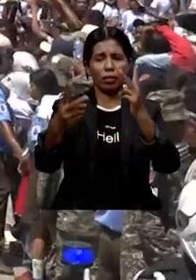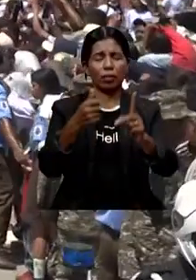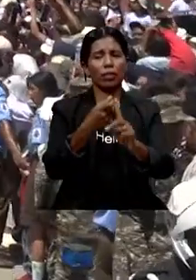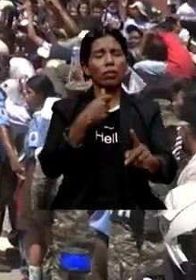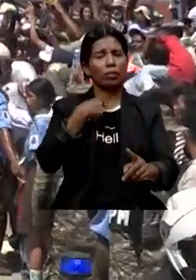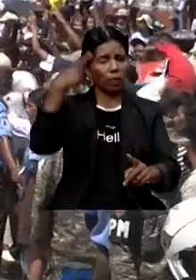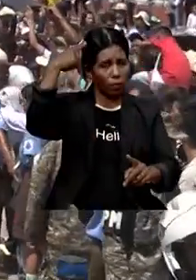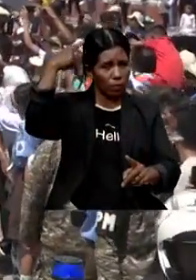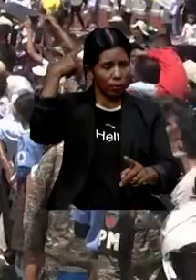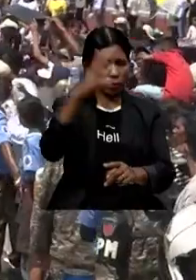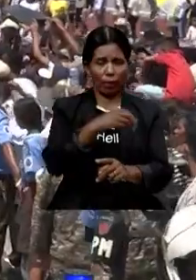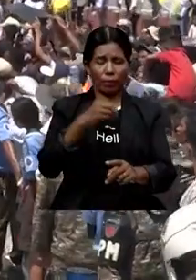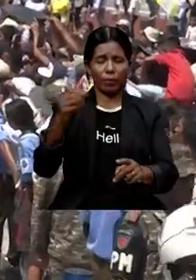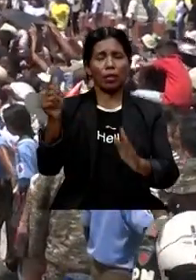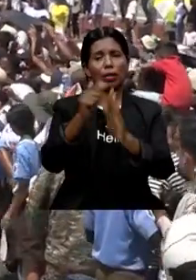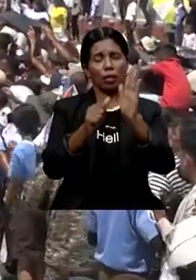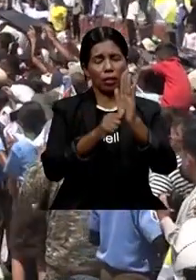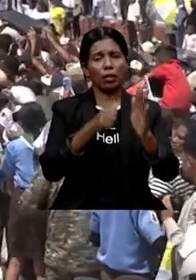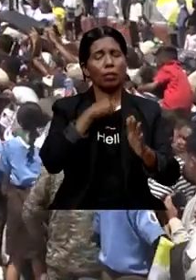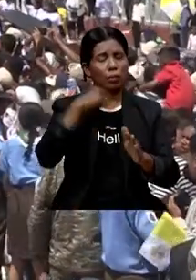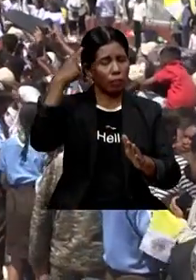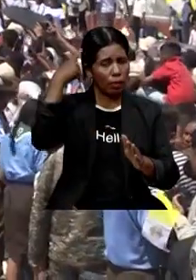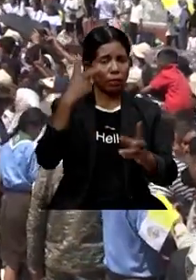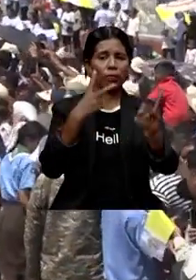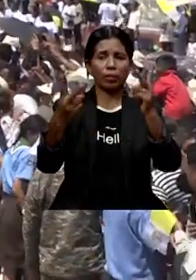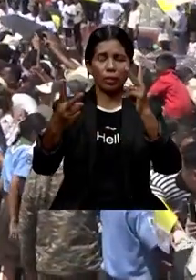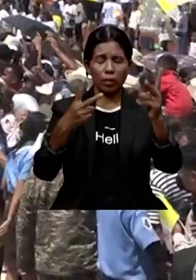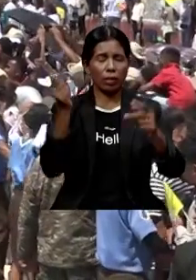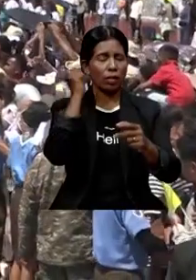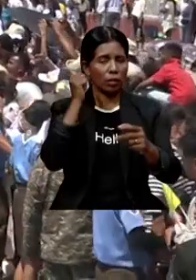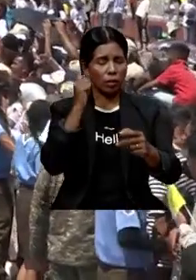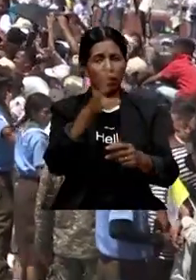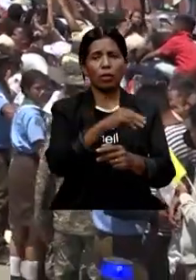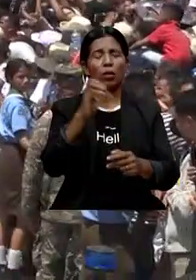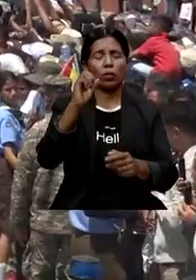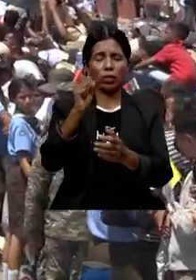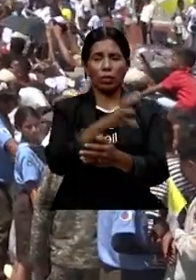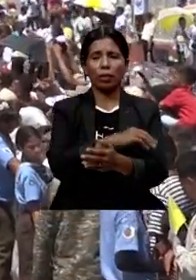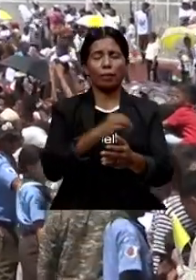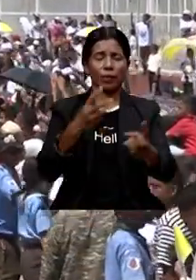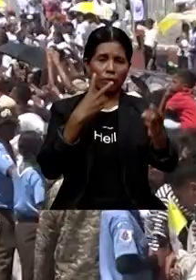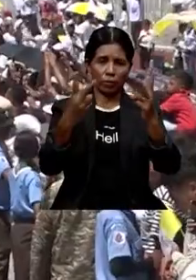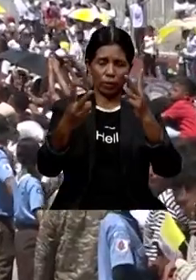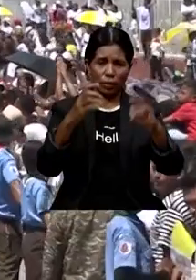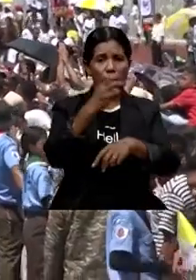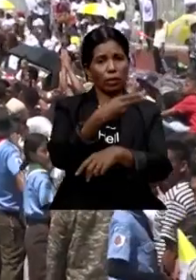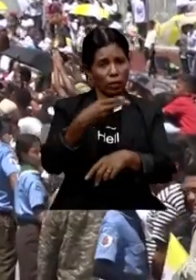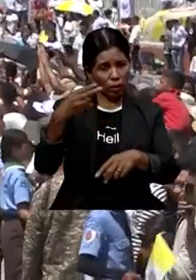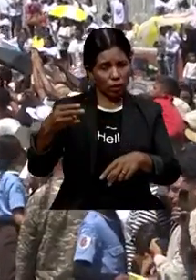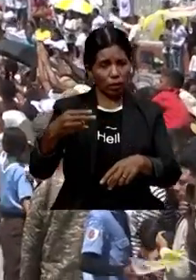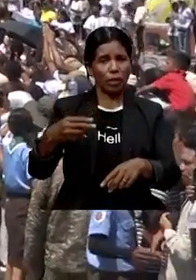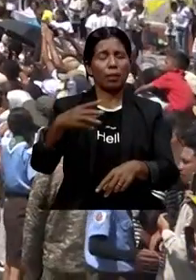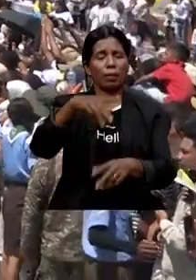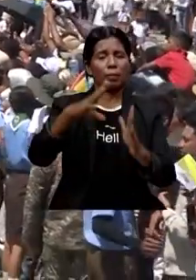Papa Francisco e a agenda Papa Nien, ba visita Ásia no Oceânia, ha foi um Papa visita Indonésia, Papua Nova